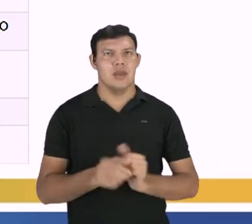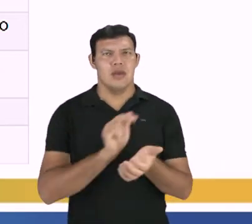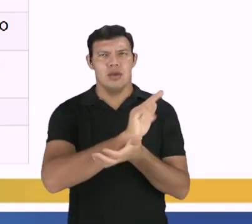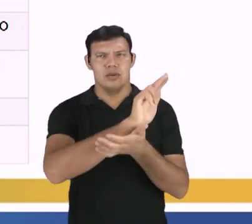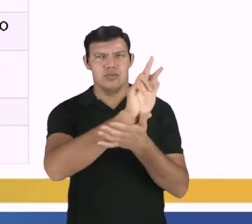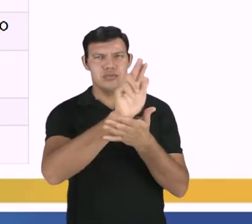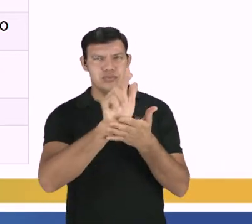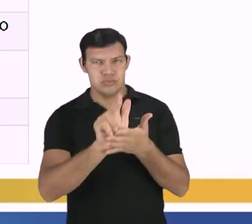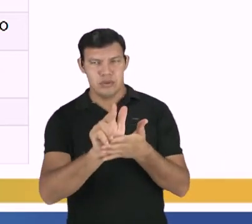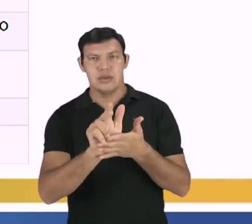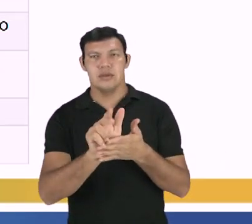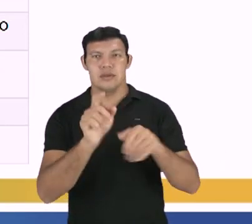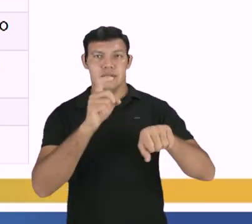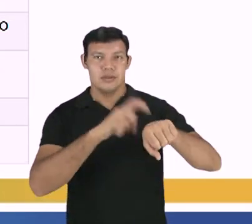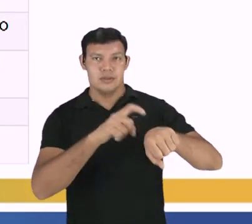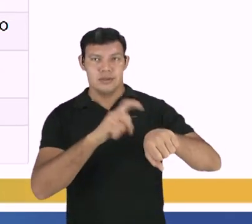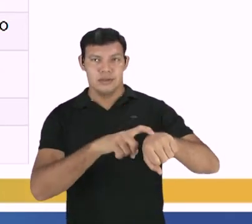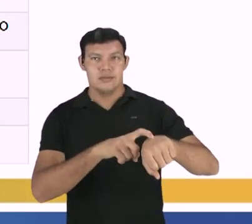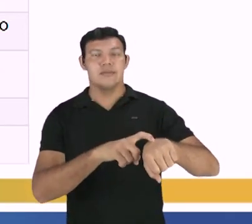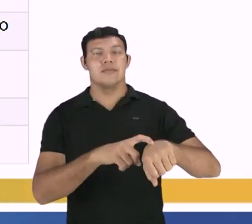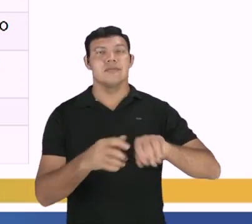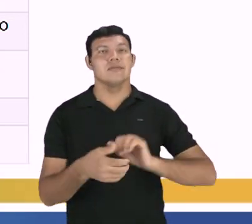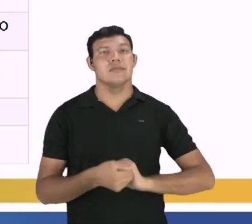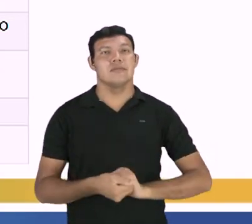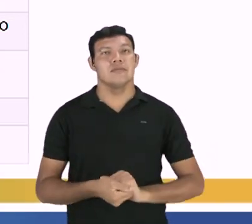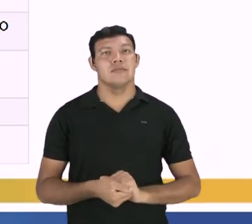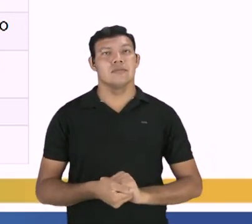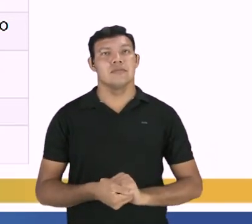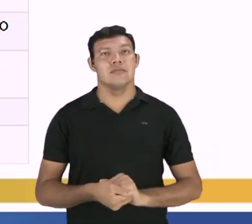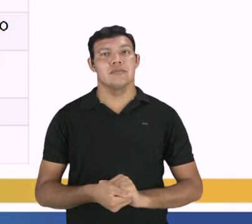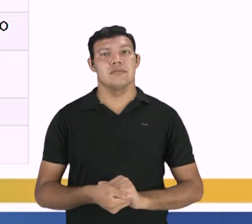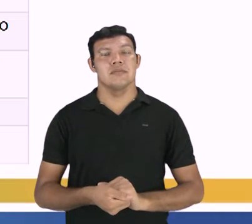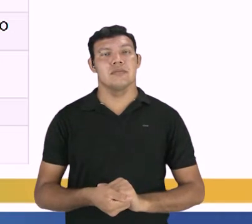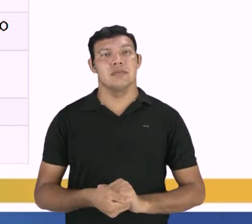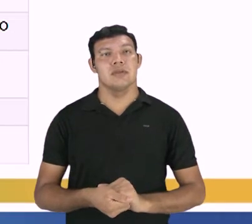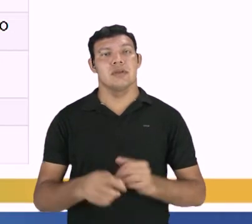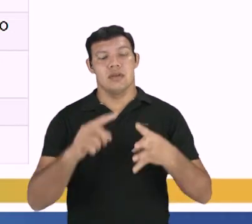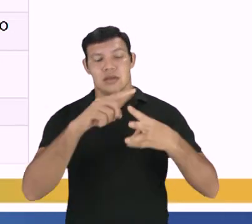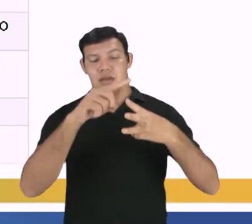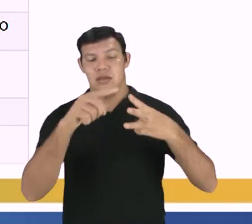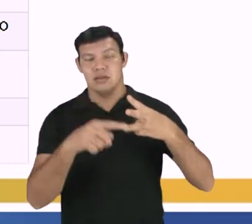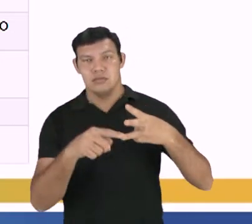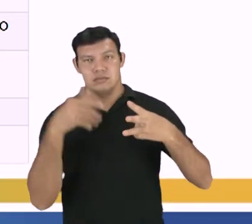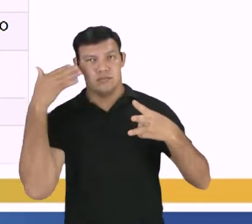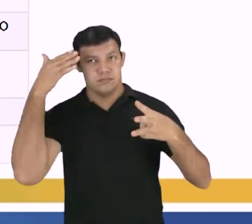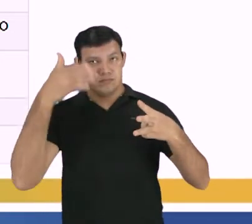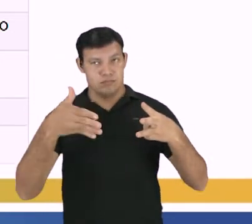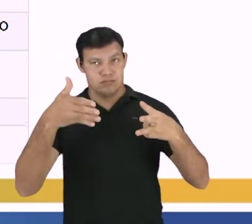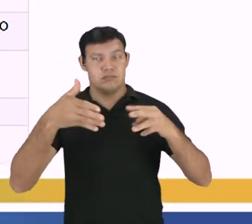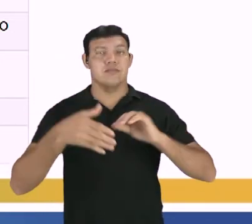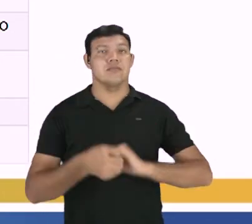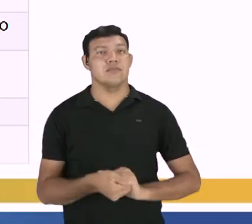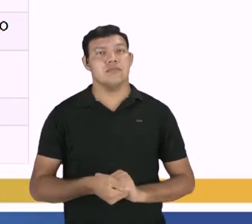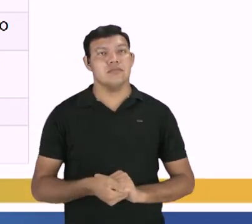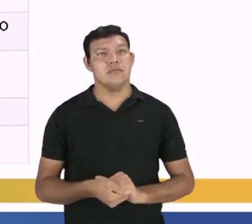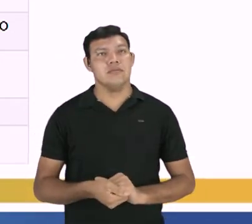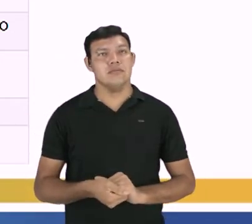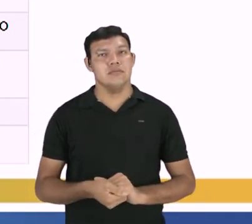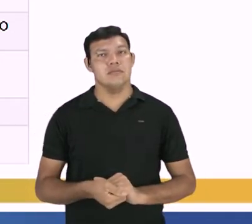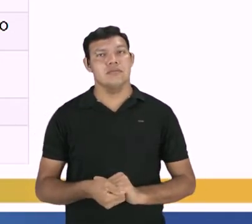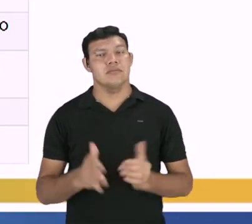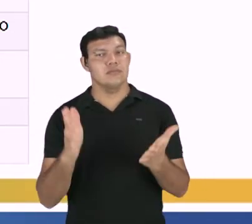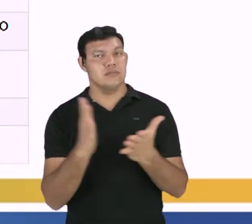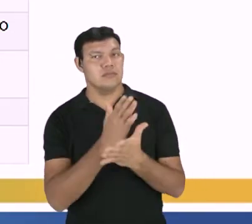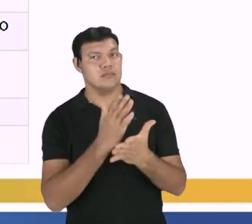aí autores desse período, tá? E nós vamos tratar de 3 em específico, tá? Vejam aí alguns